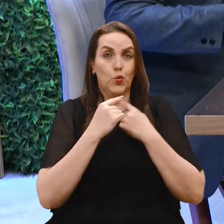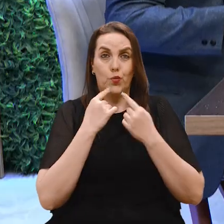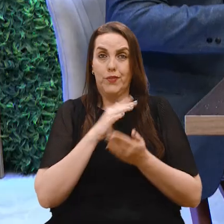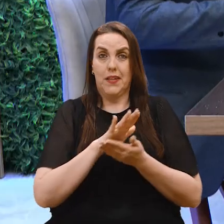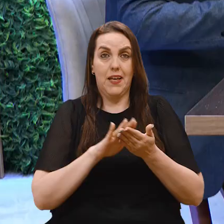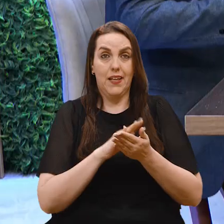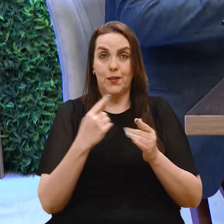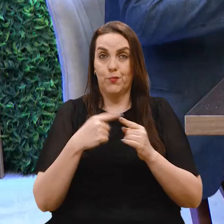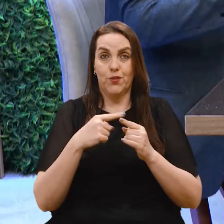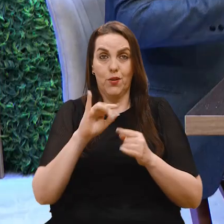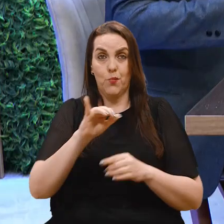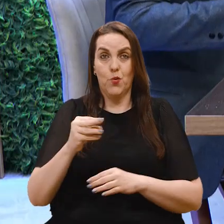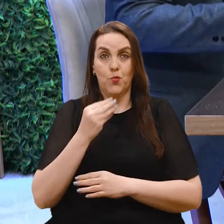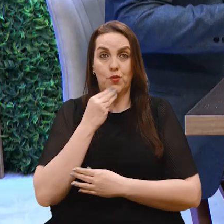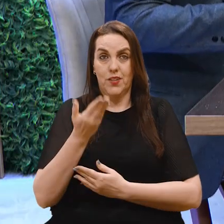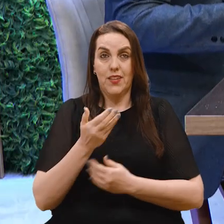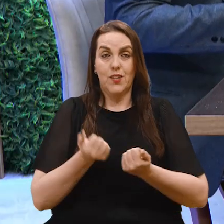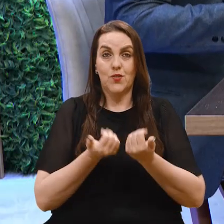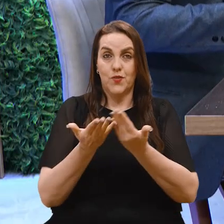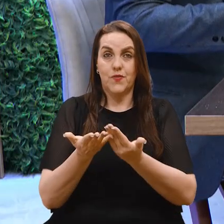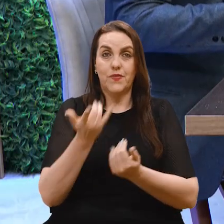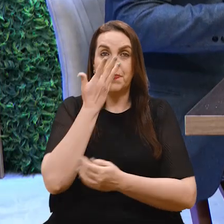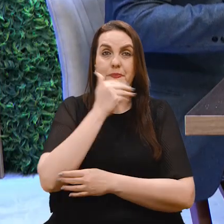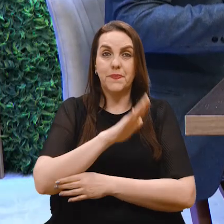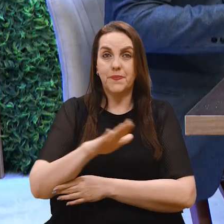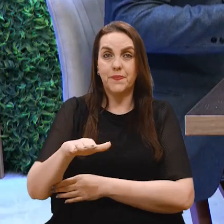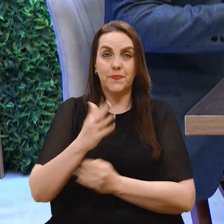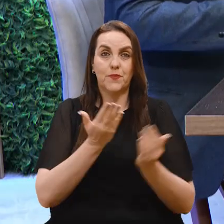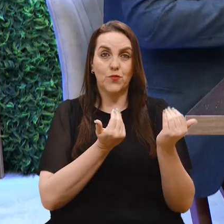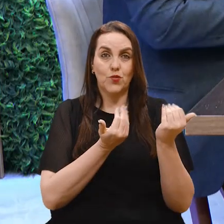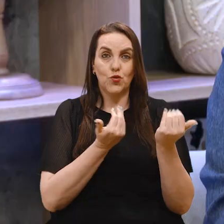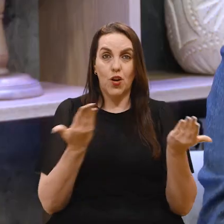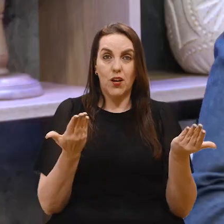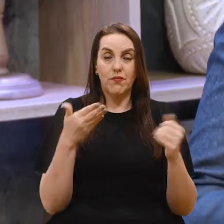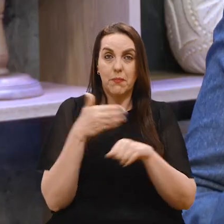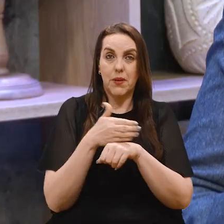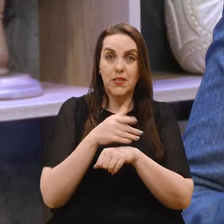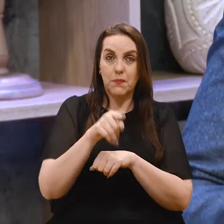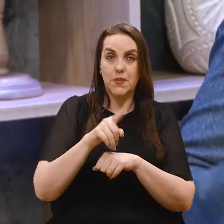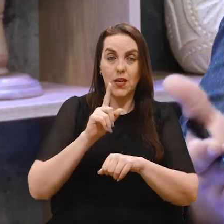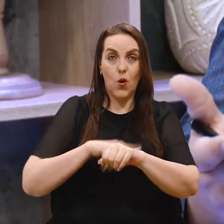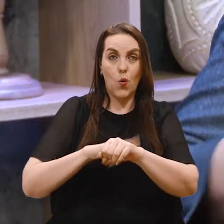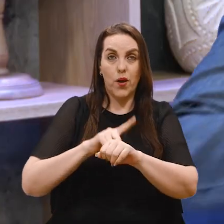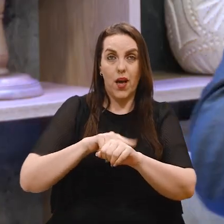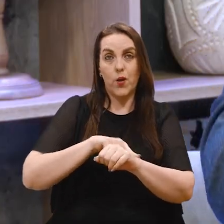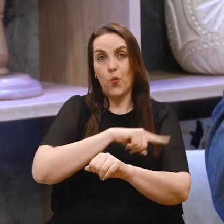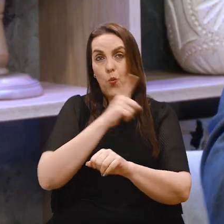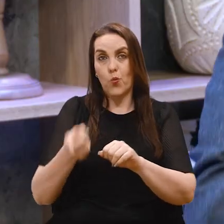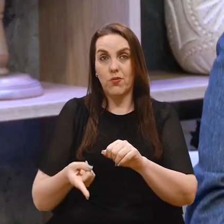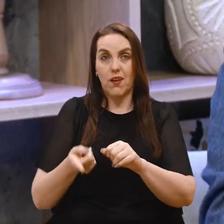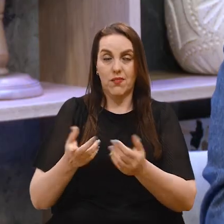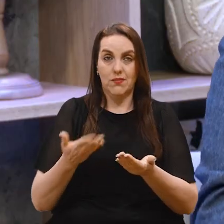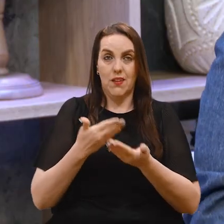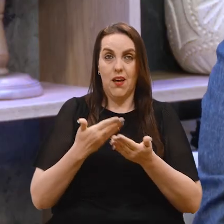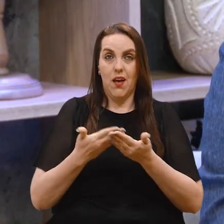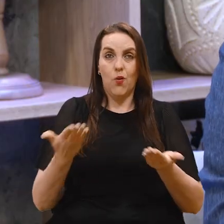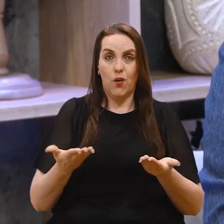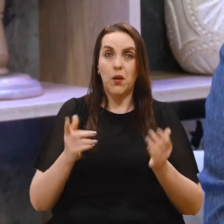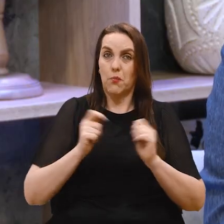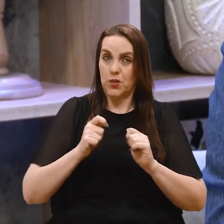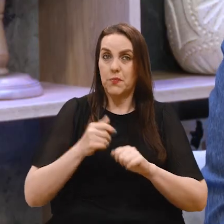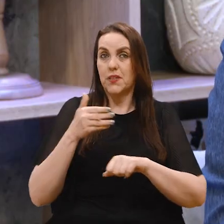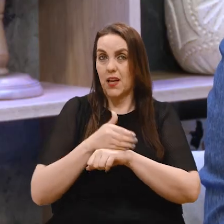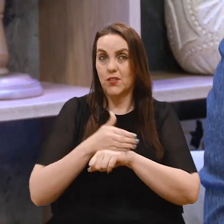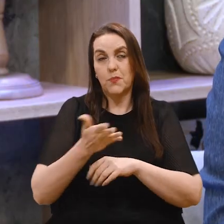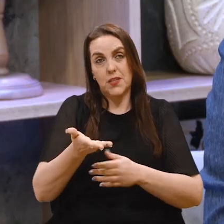a oportunidade que oferece para essas crianças e jovens, né? No turno oposto ao contraturno ali, que a gente chama de contraturno